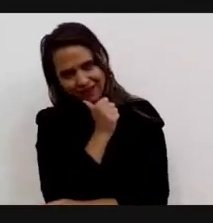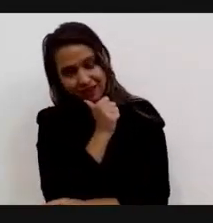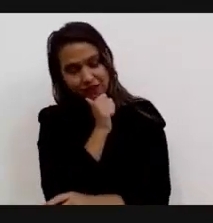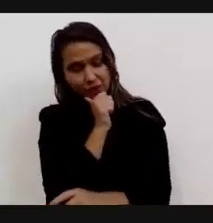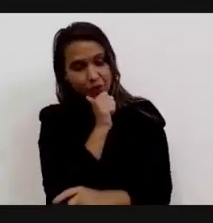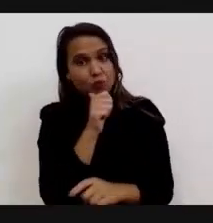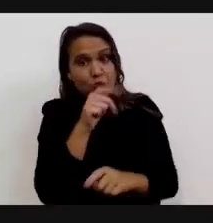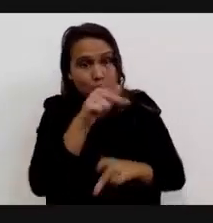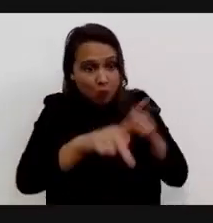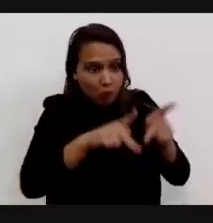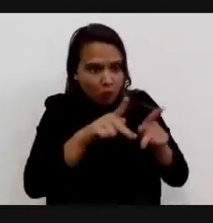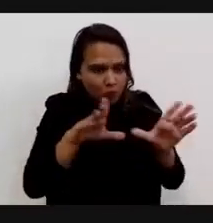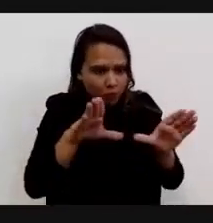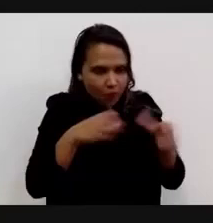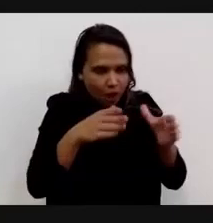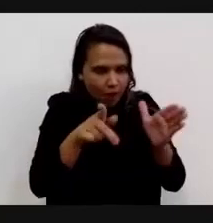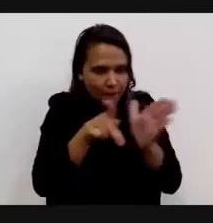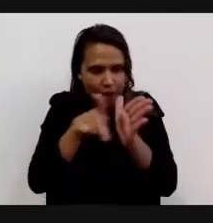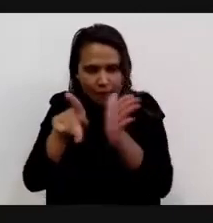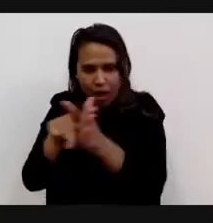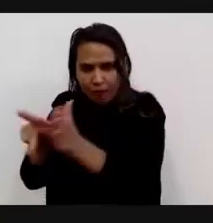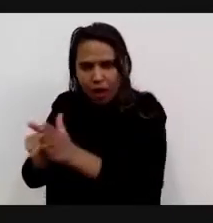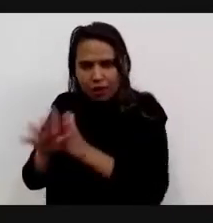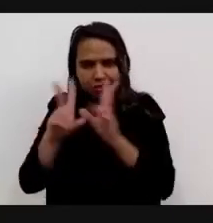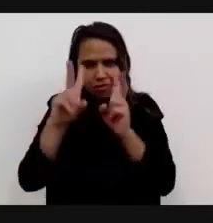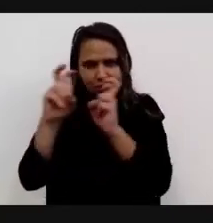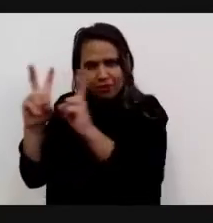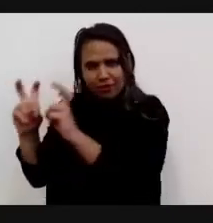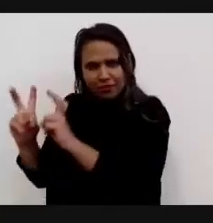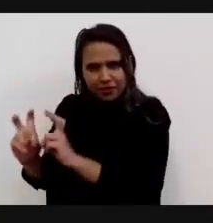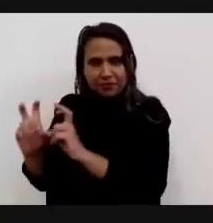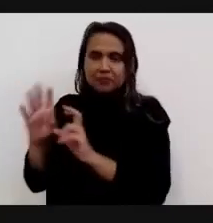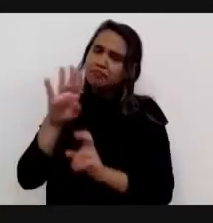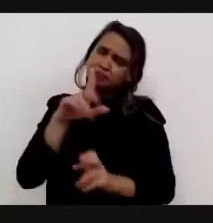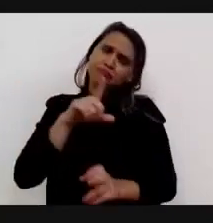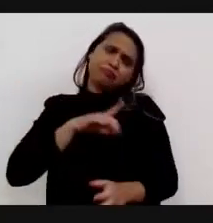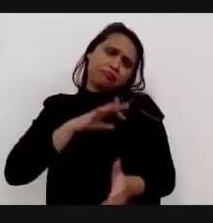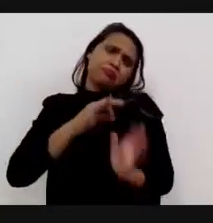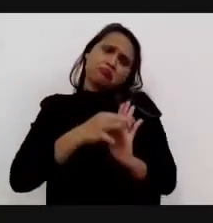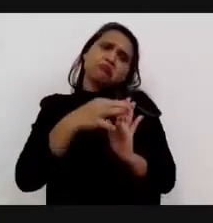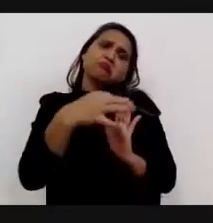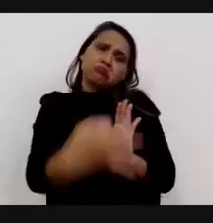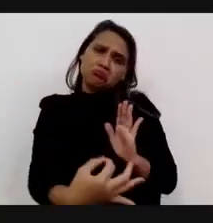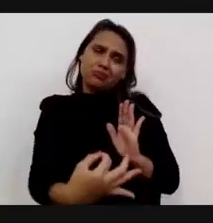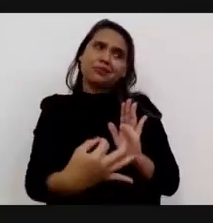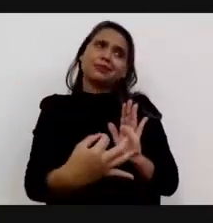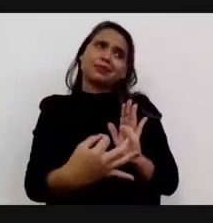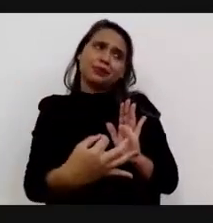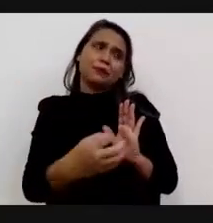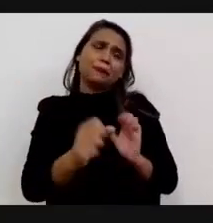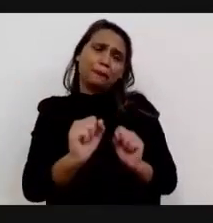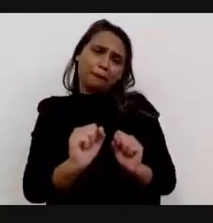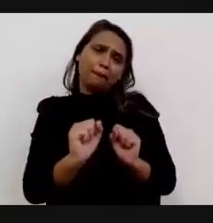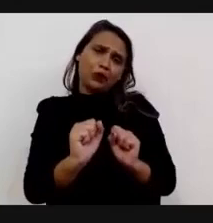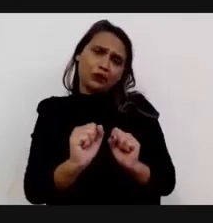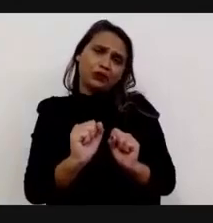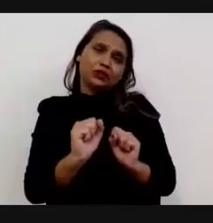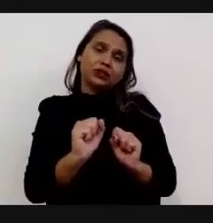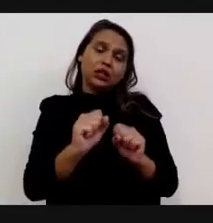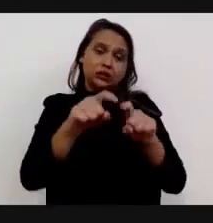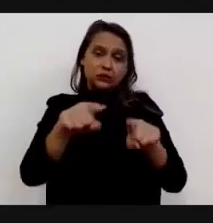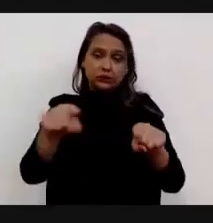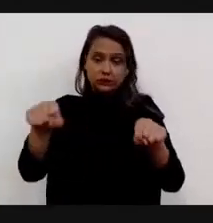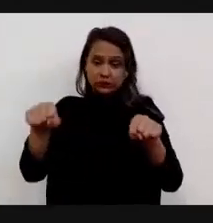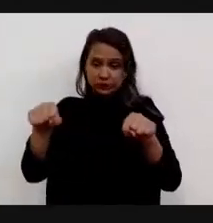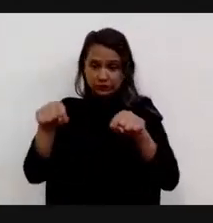específico. Agora, existe uma crítica muito grande que tem que ser feita, se eu posso deixar isso registrado aqui, que a sala de